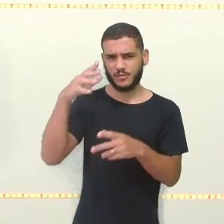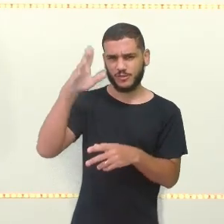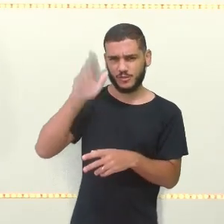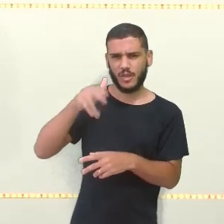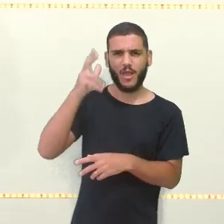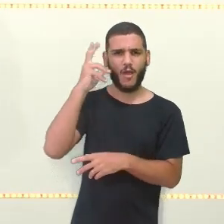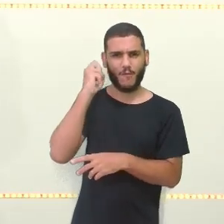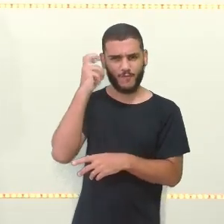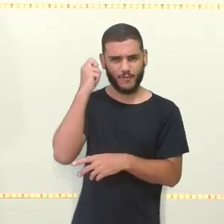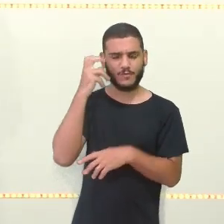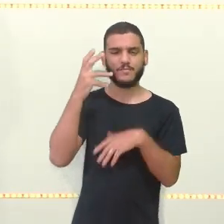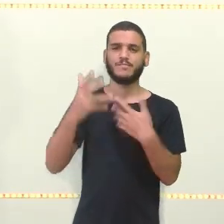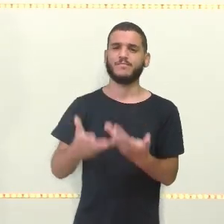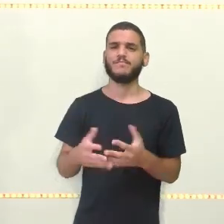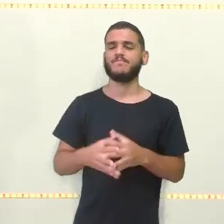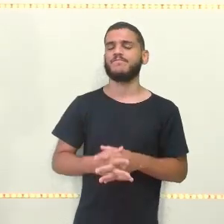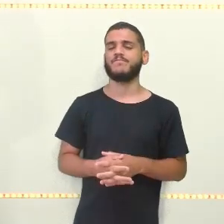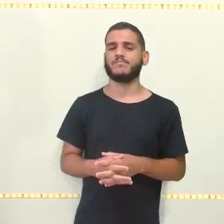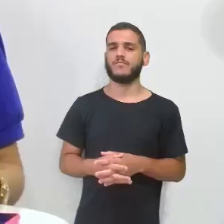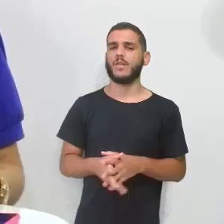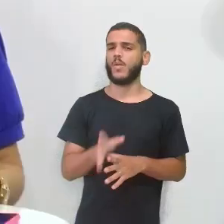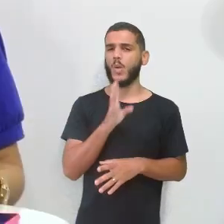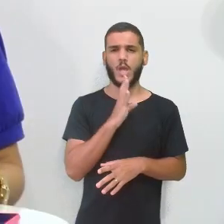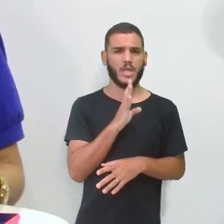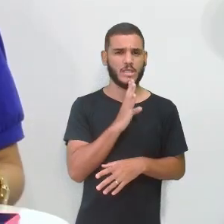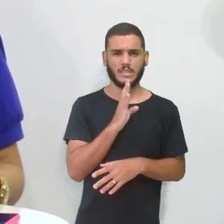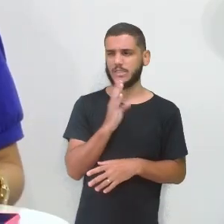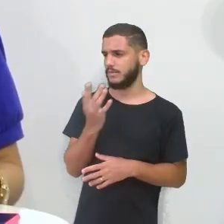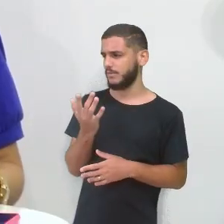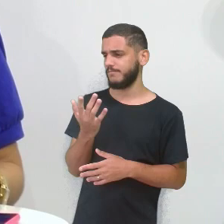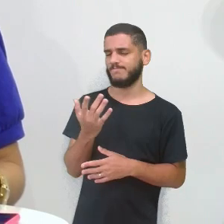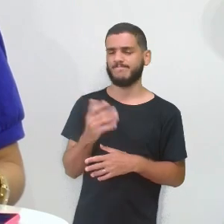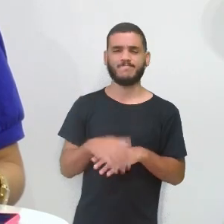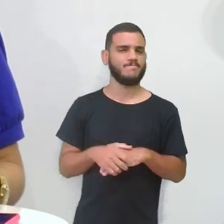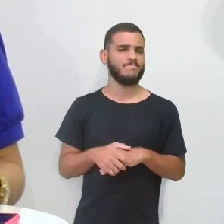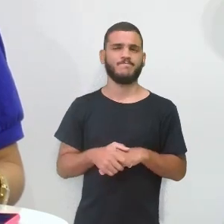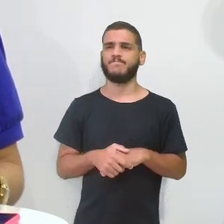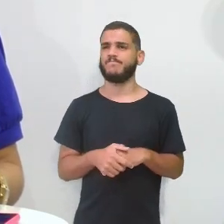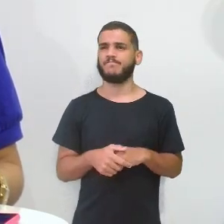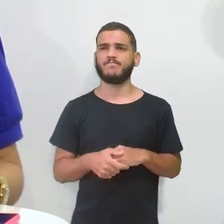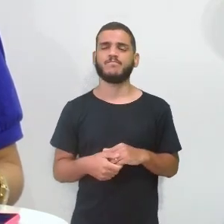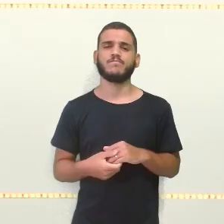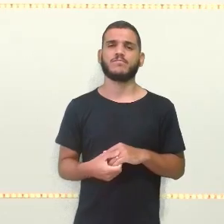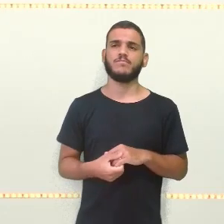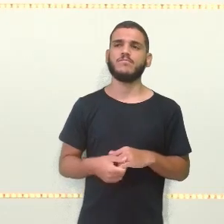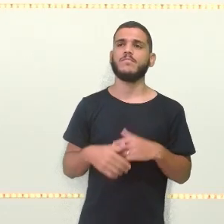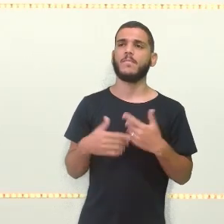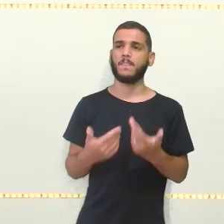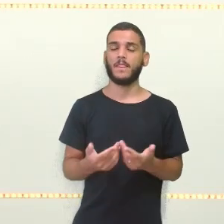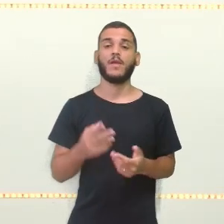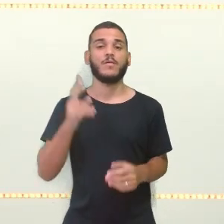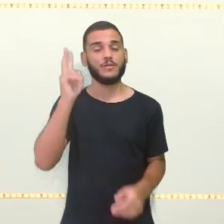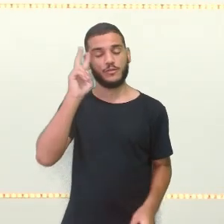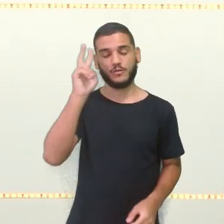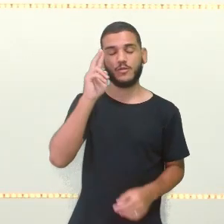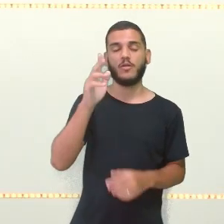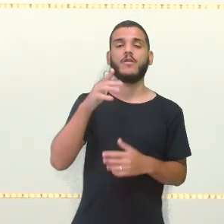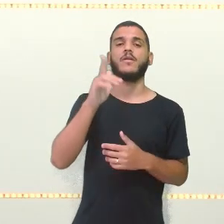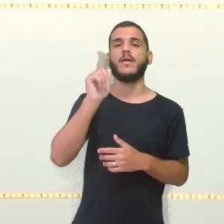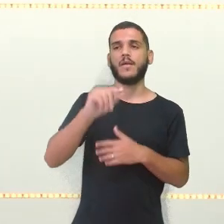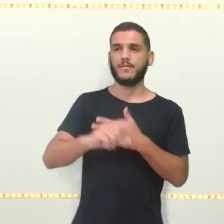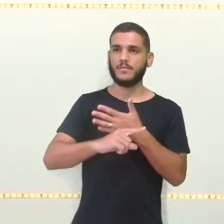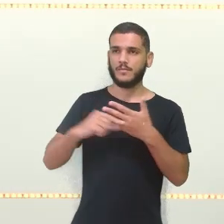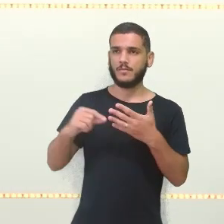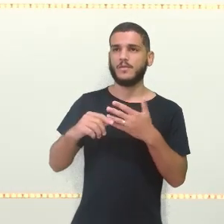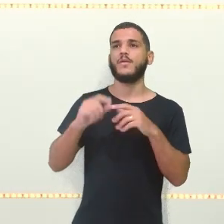Professora Kátia, você conhece esse conto? Não. A Pequena Vendedora de Fósforos? Não. Esse conto é de Hans